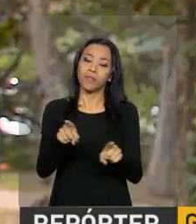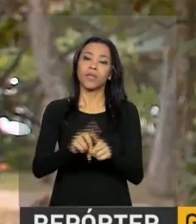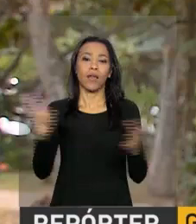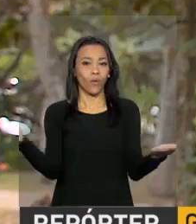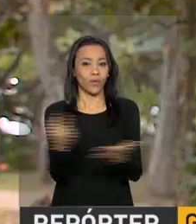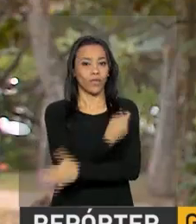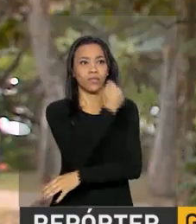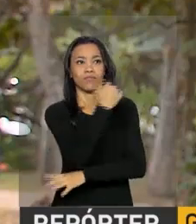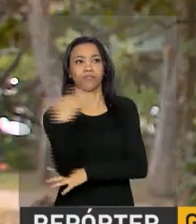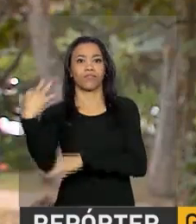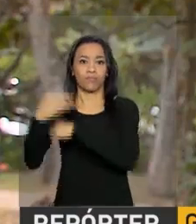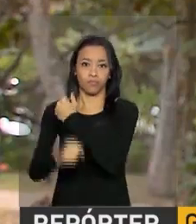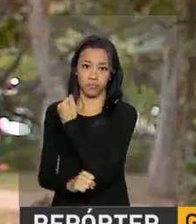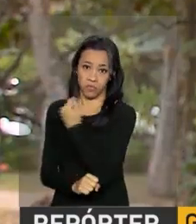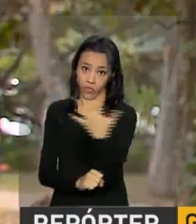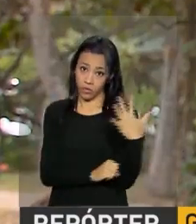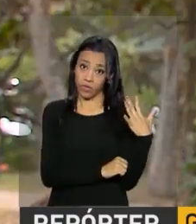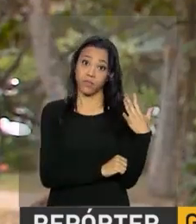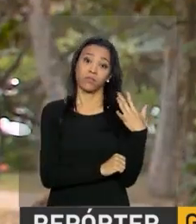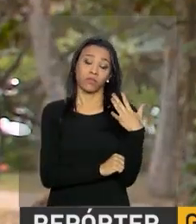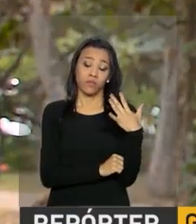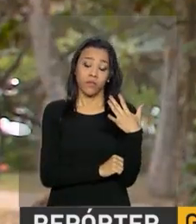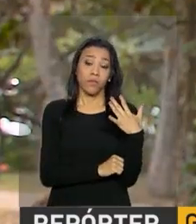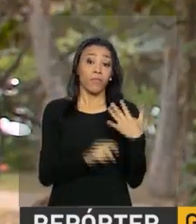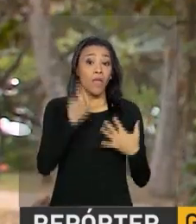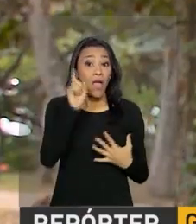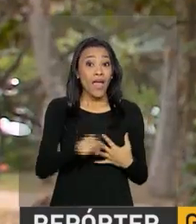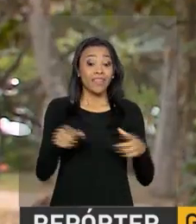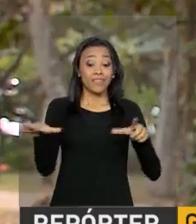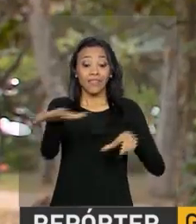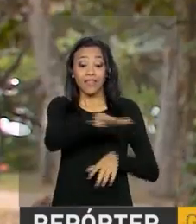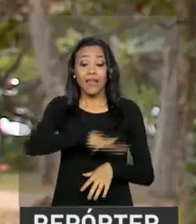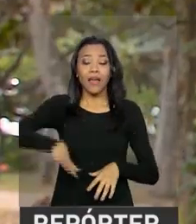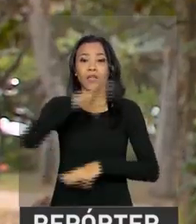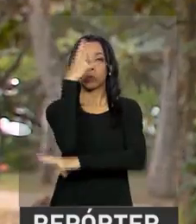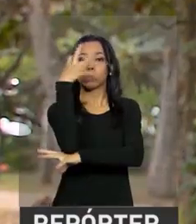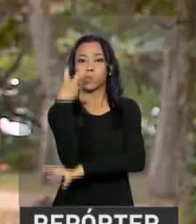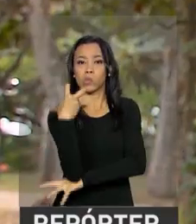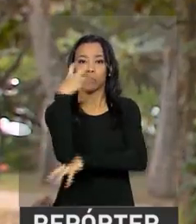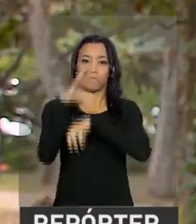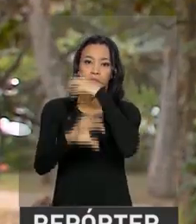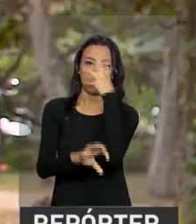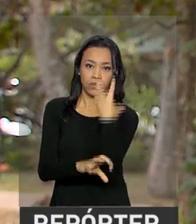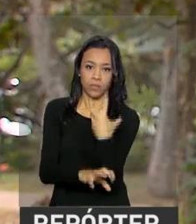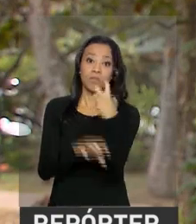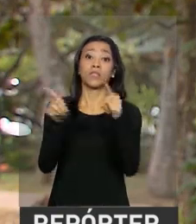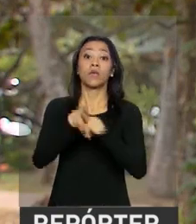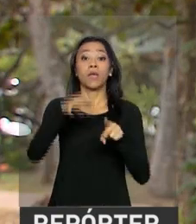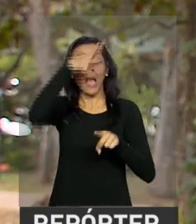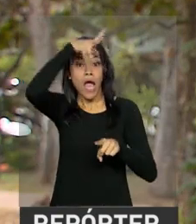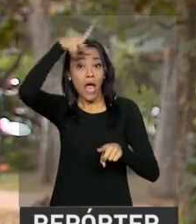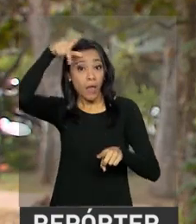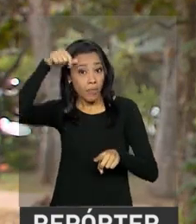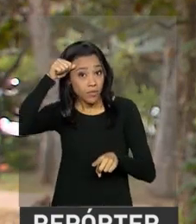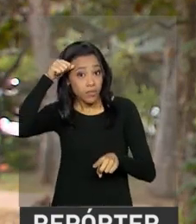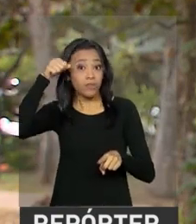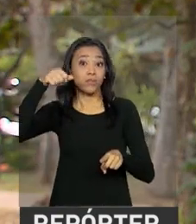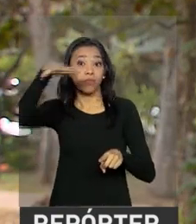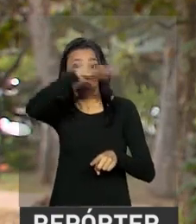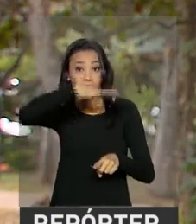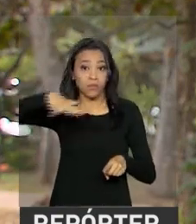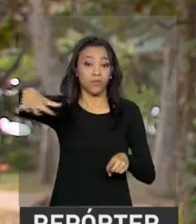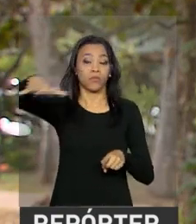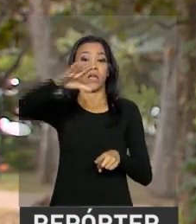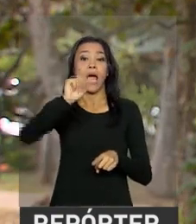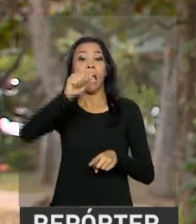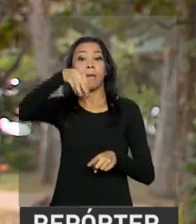florestais. Isso principalmente para o Cerrado, para a Amazônia. Boa parte dos gases causadores de efeito estufa